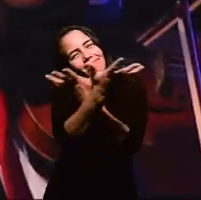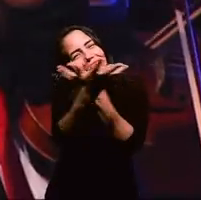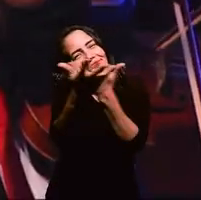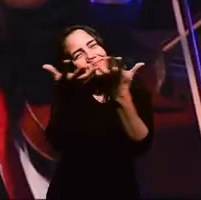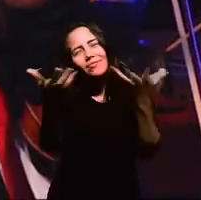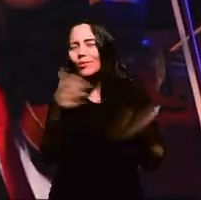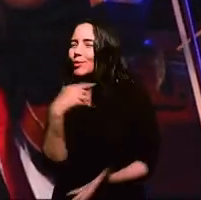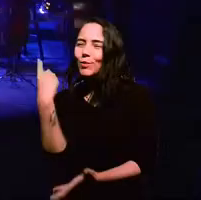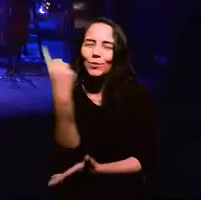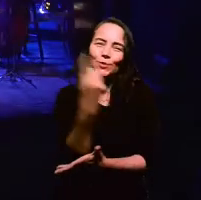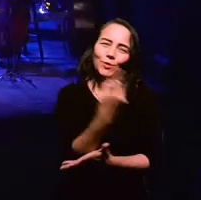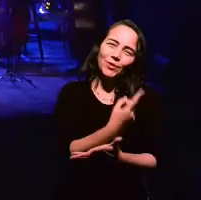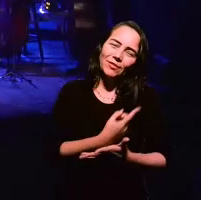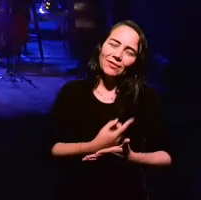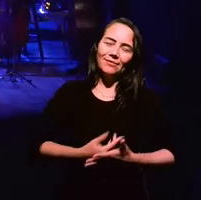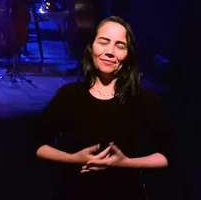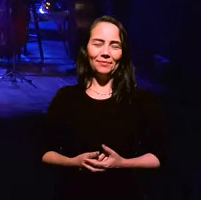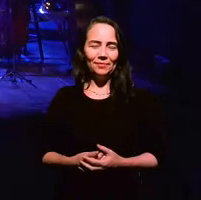nós.